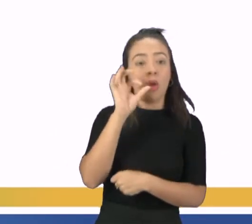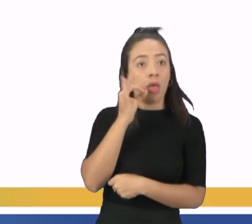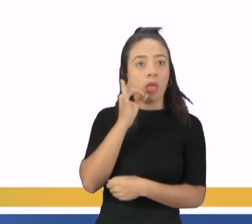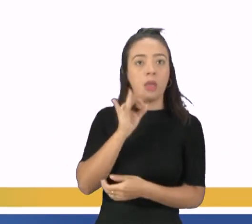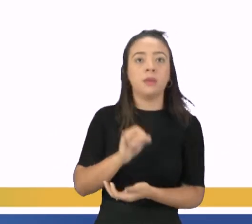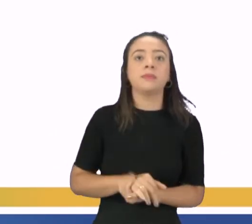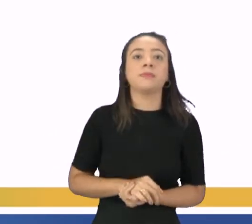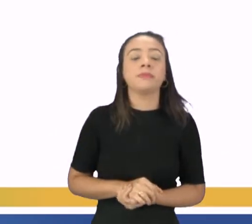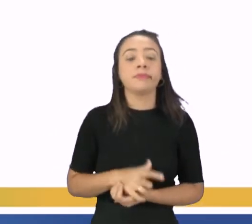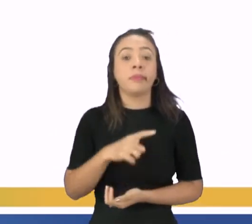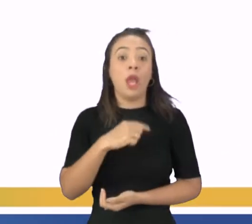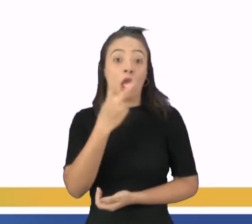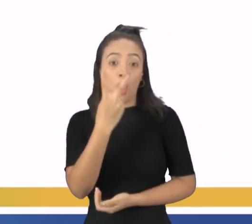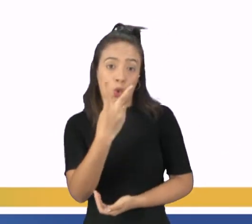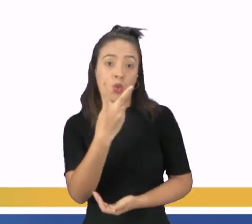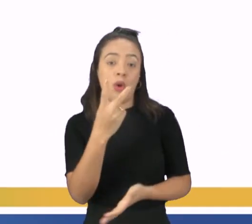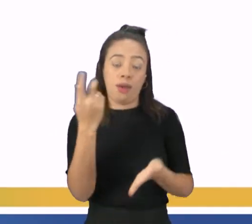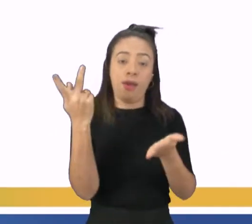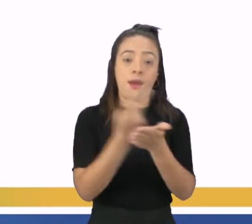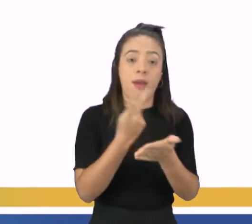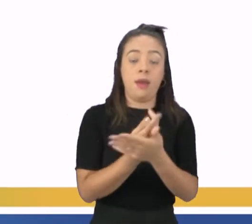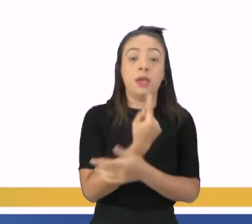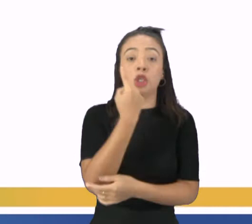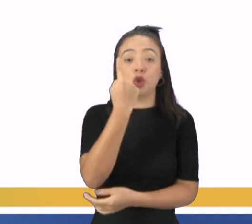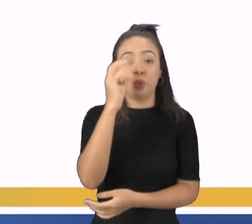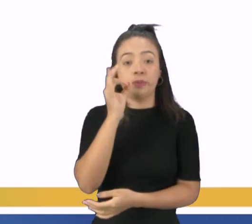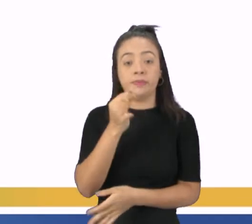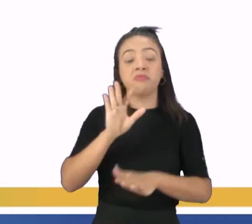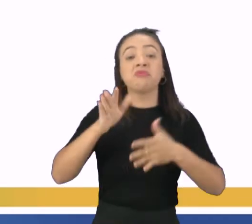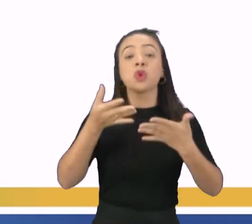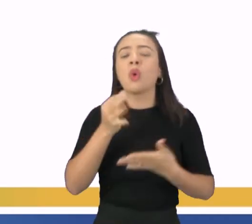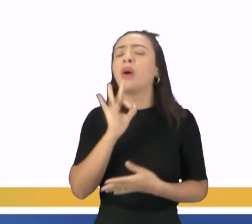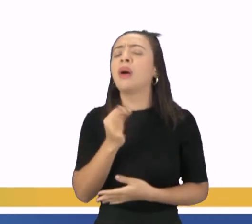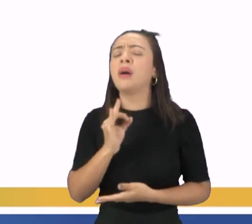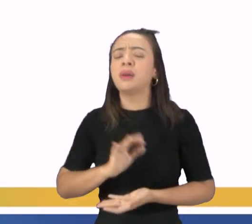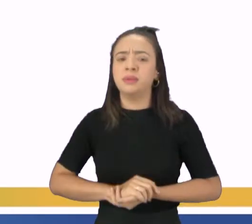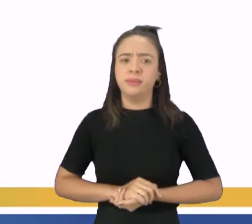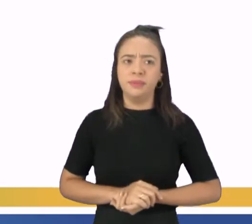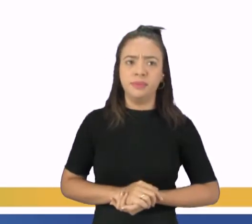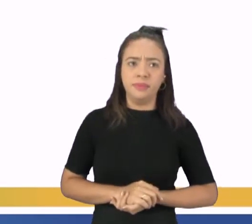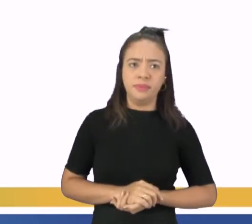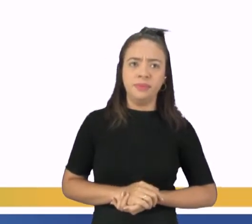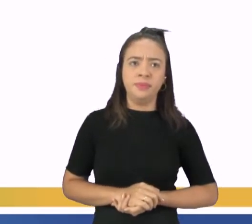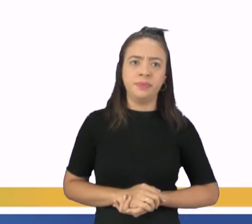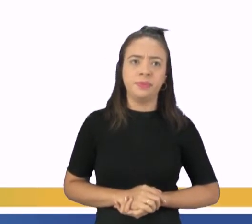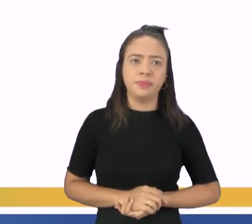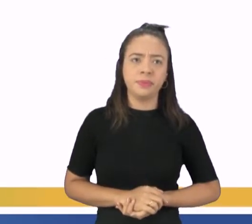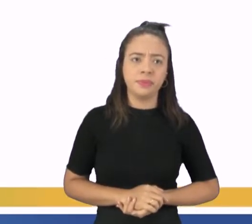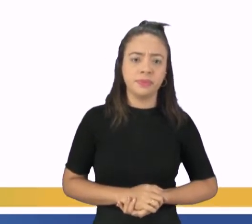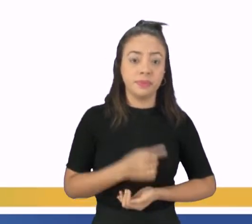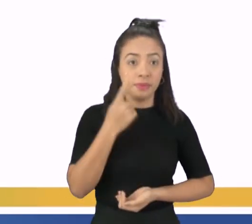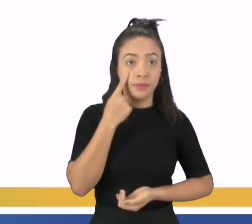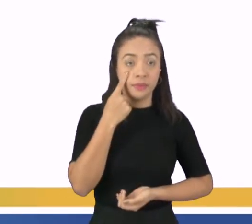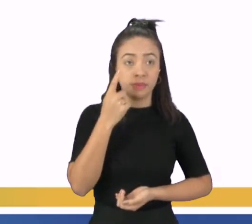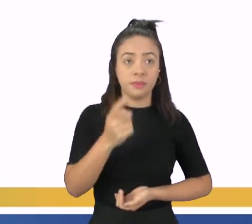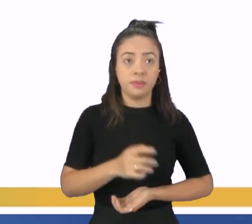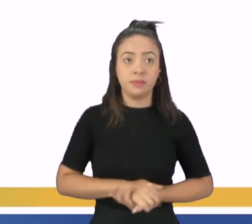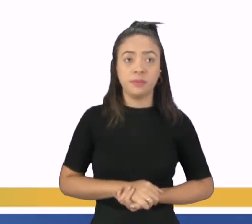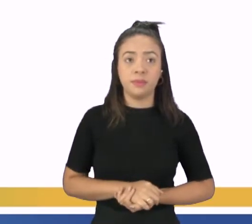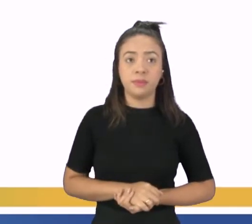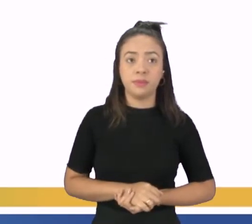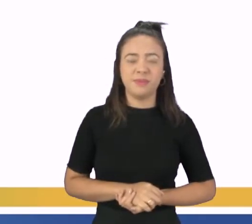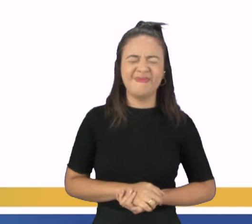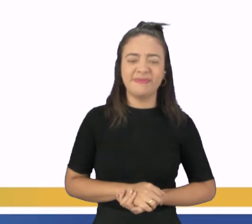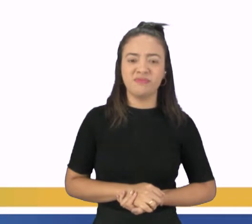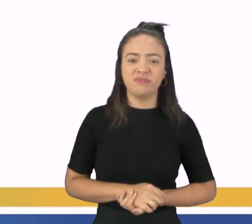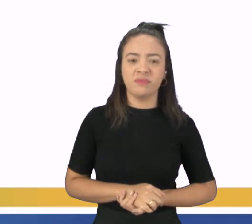Então, obviamente, existem 2 erradas e uma correta. Qual dessas 3 que é a correta, tá? Vamos lá? Letra A, letra